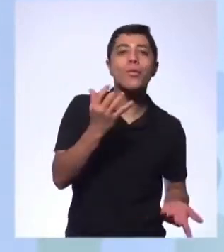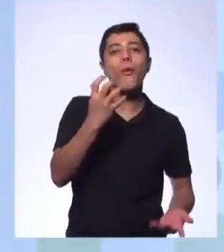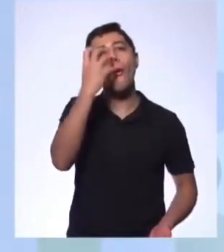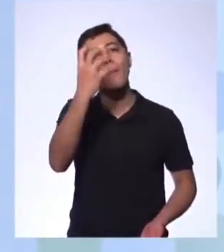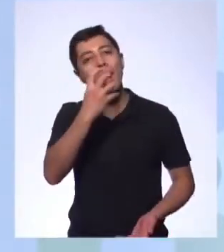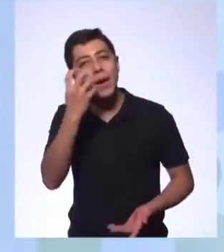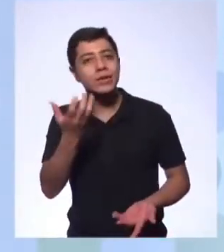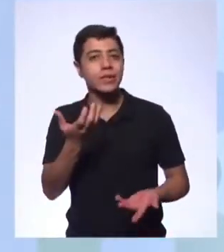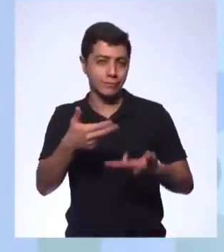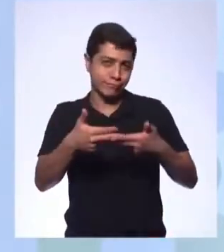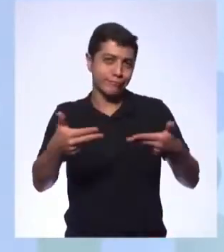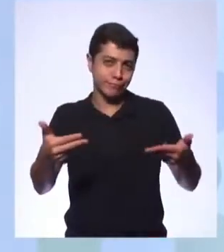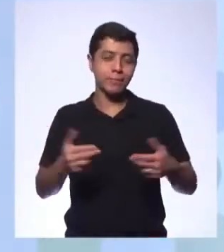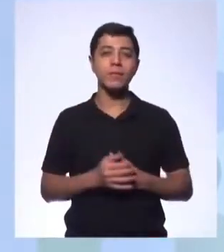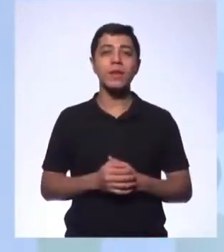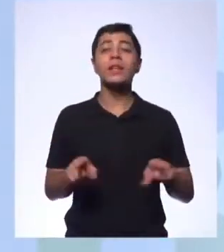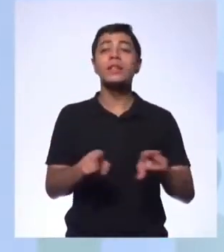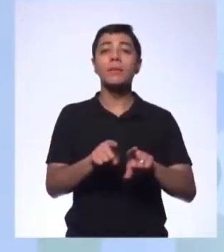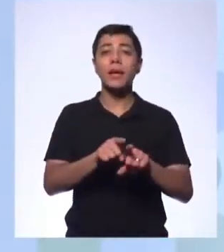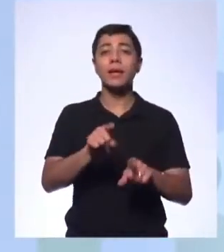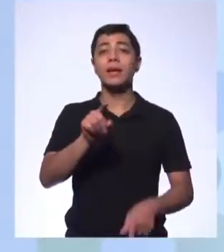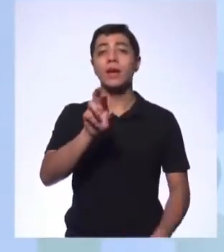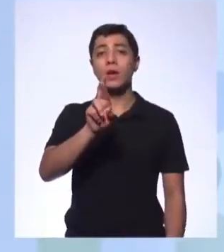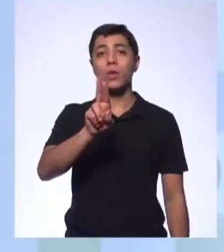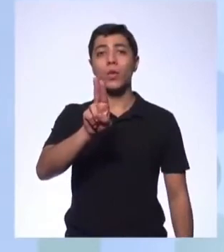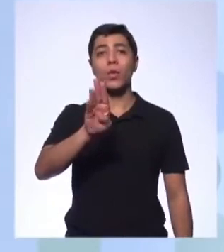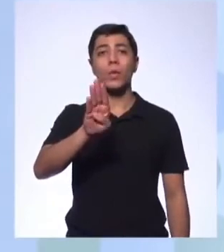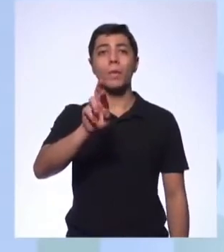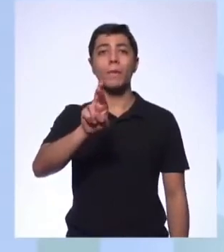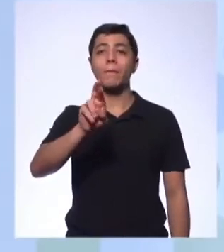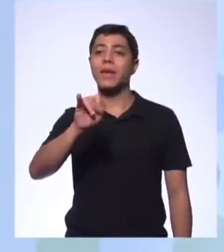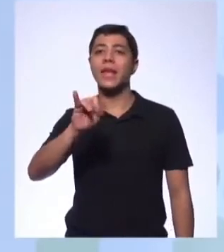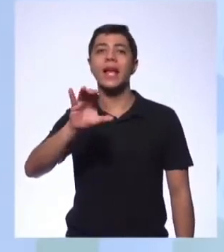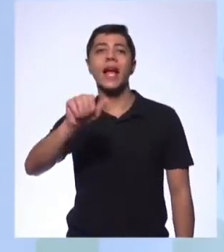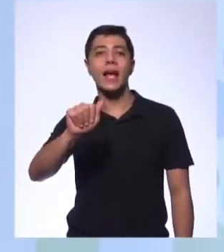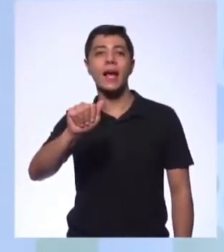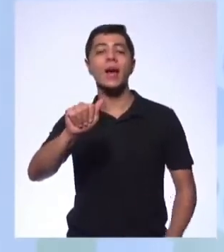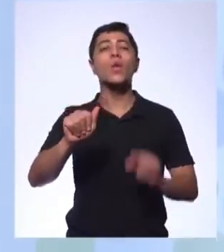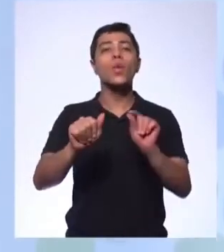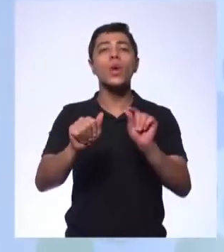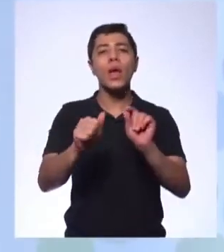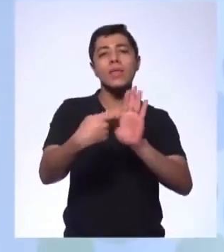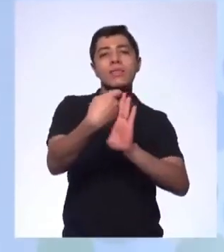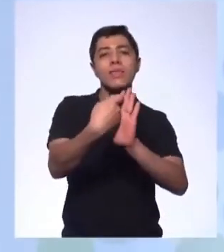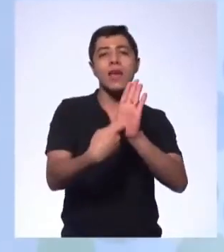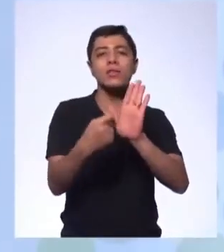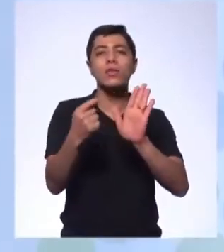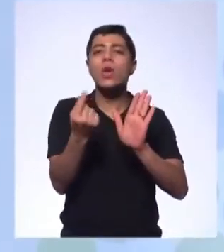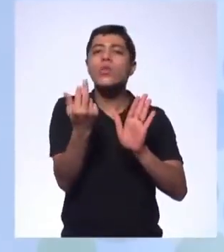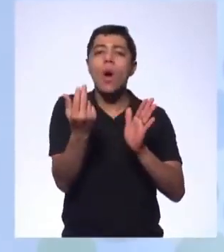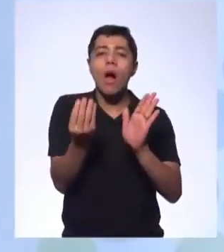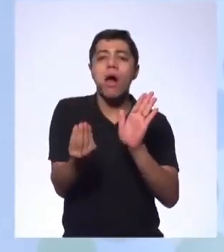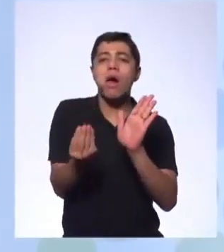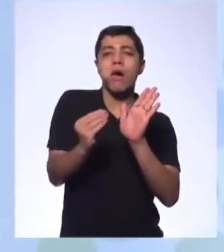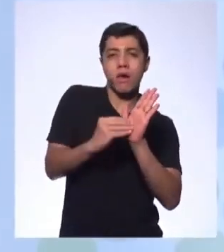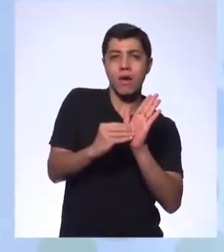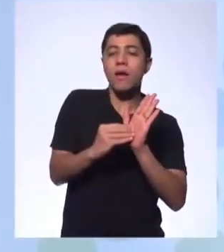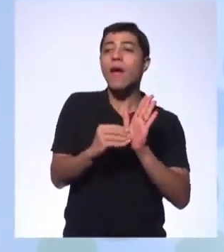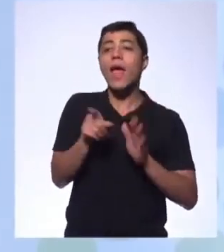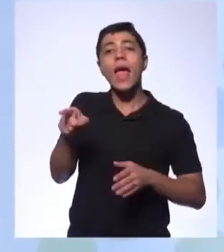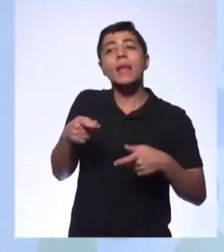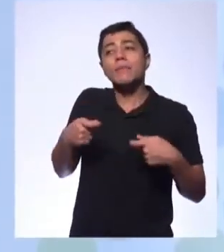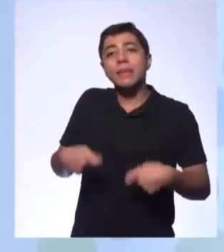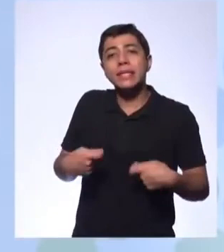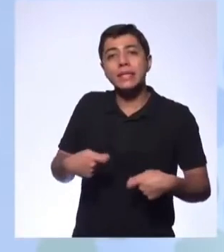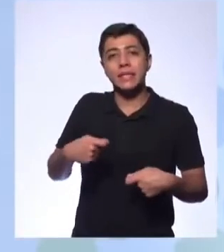de marcação, né? Chora, ri, um passo para trás, né? Mais alto, mais baixo, aquela indicação do que o ator tem que fazer. O